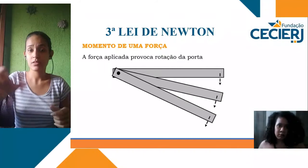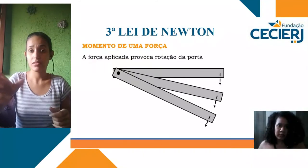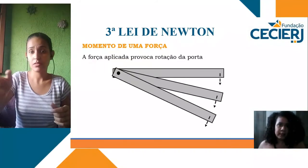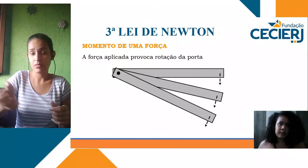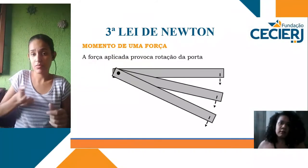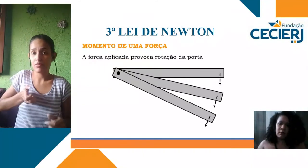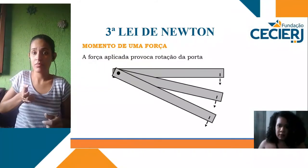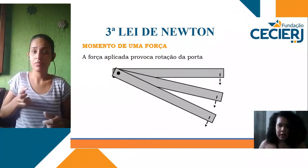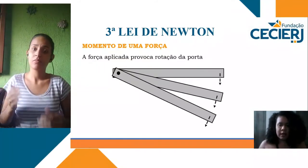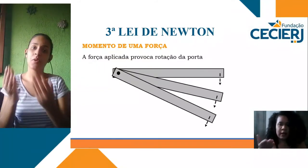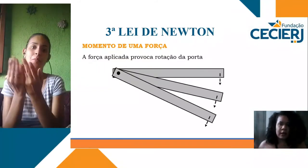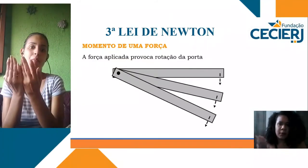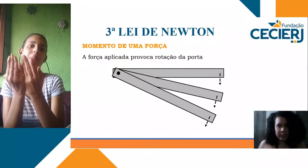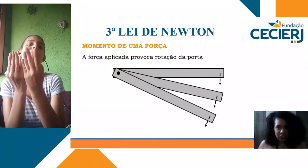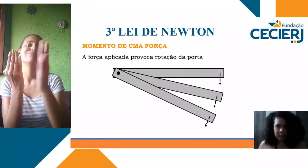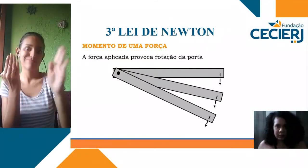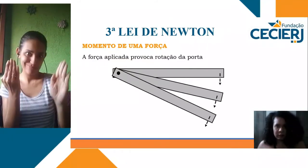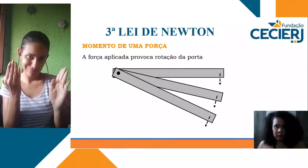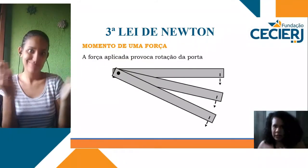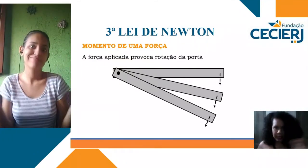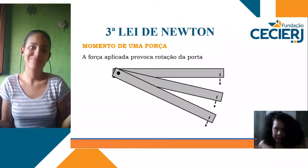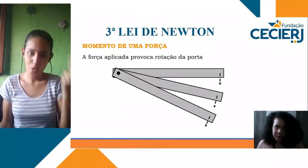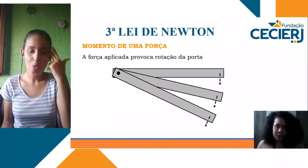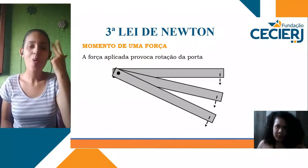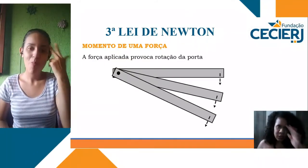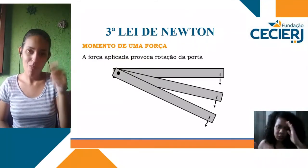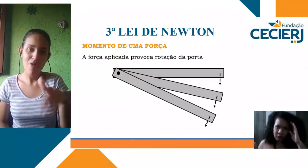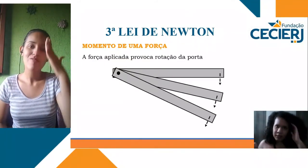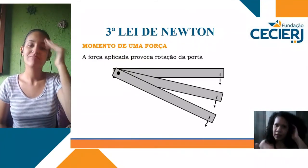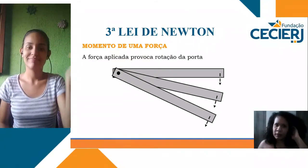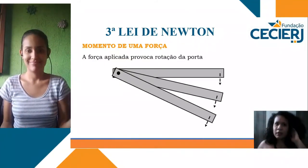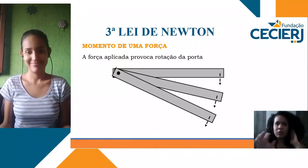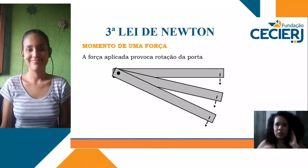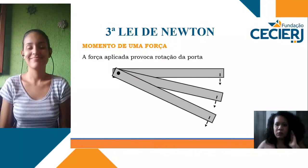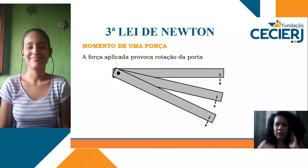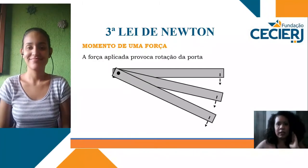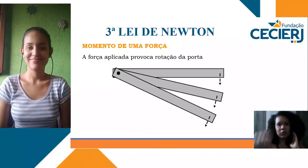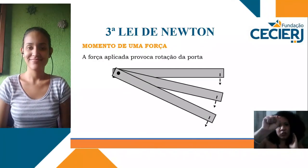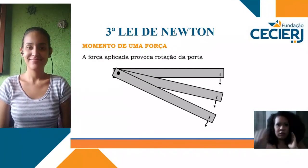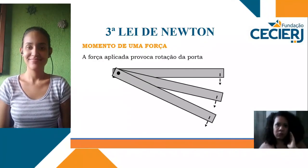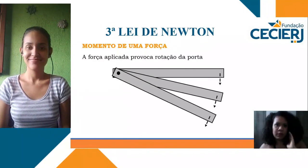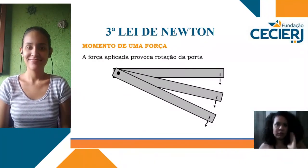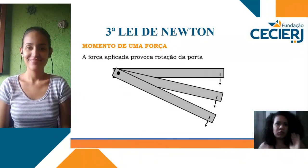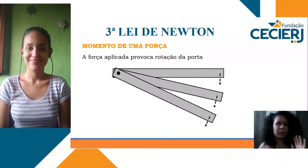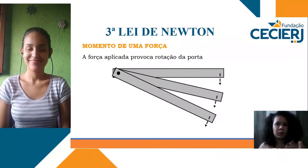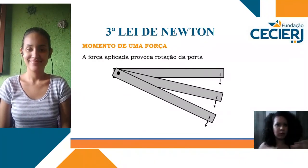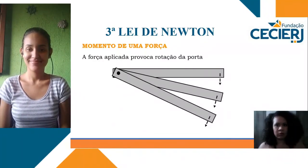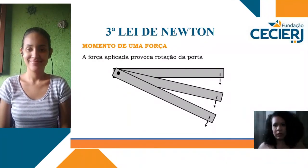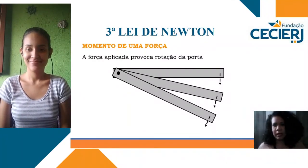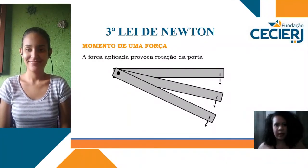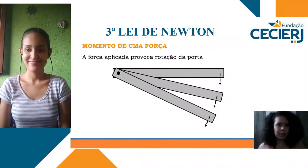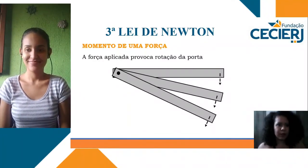porta, o que acontece? A porta gira, que é exatamente para isso que a gente usa ela. A gente segura nela, gira para um lado, gira